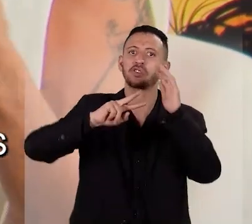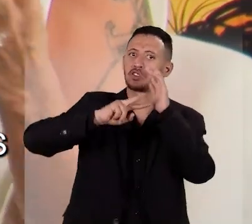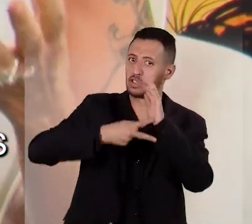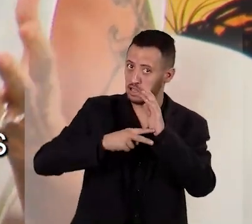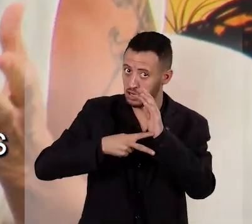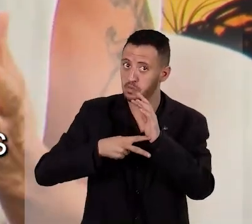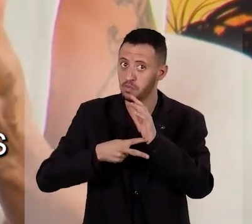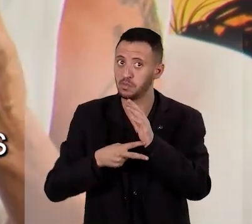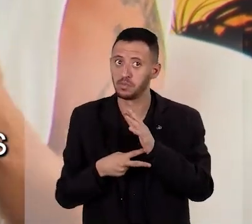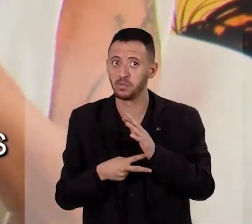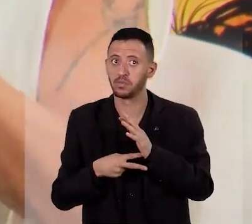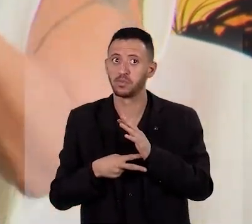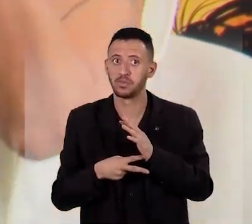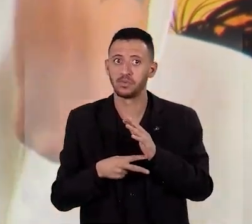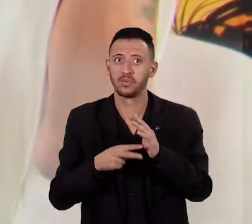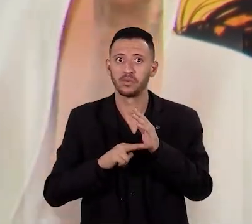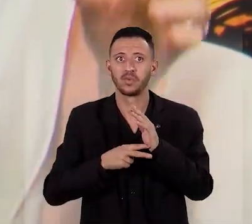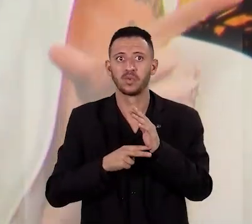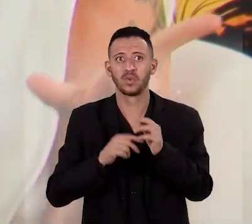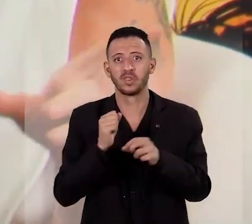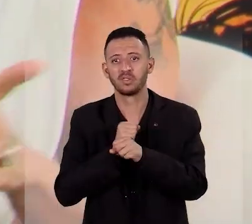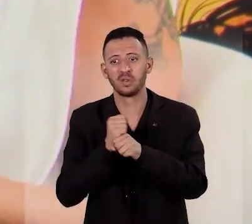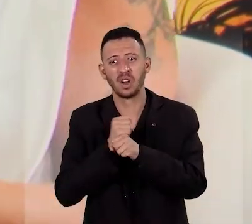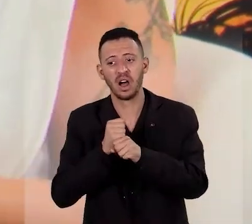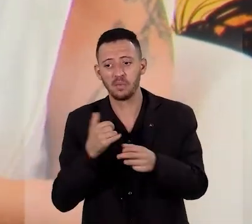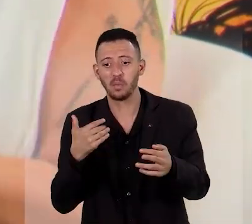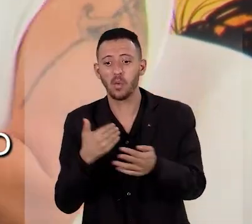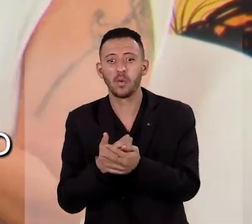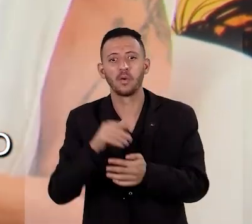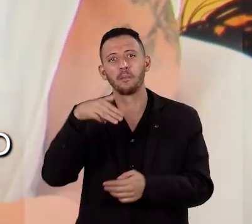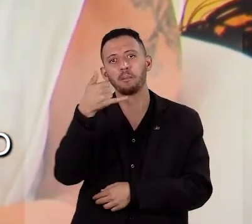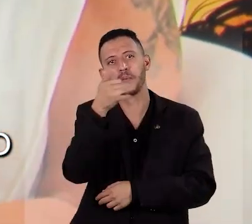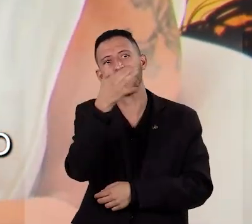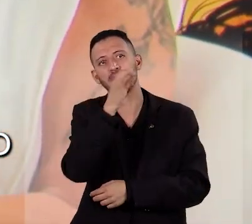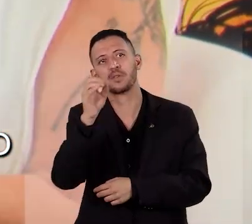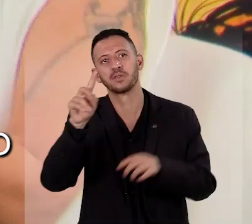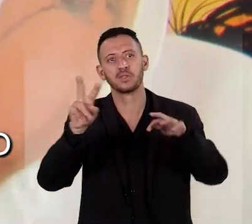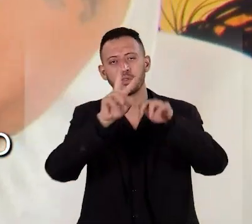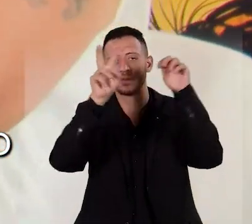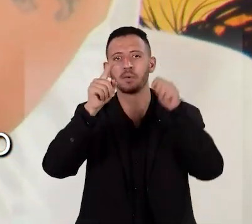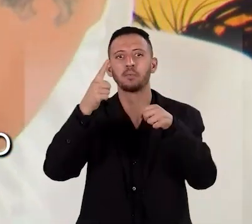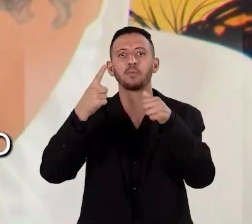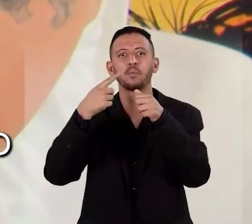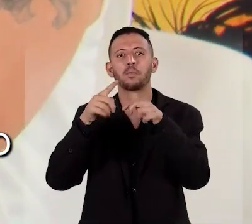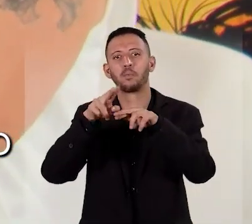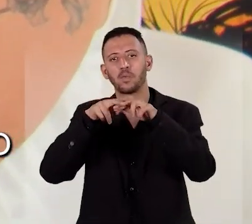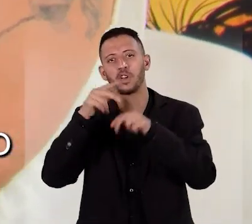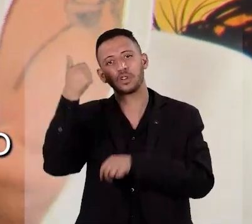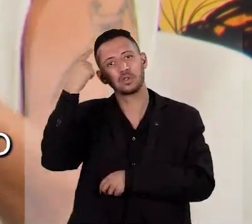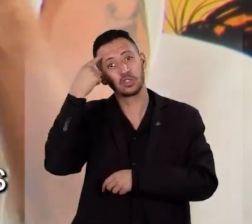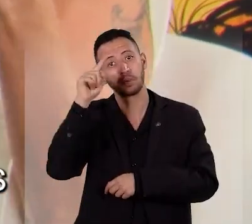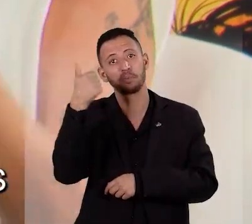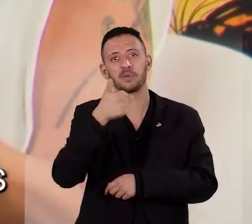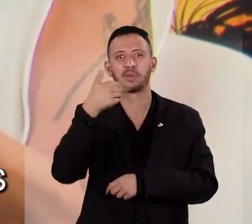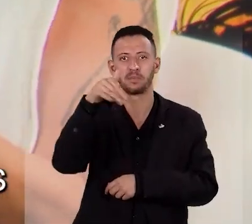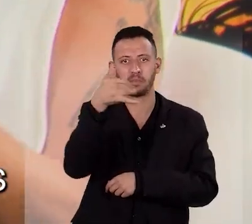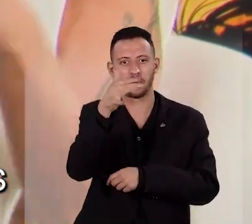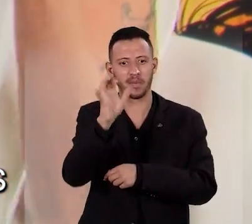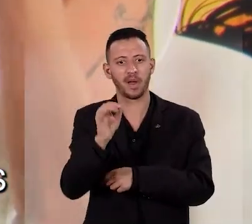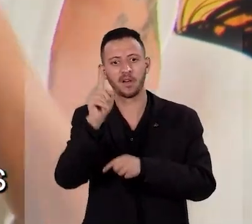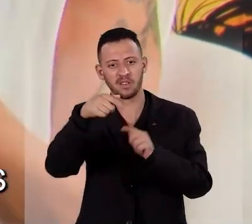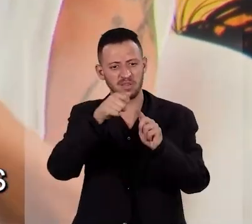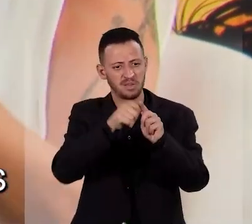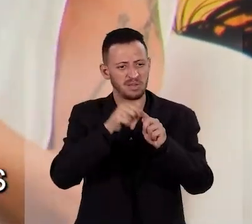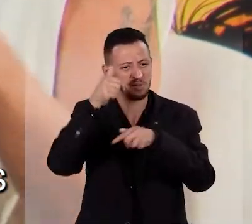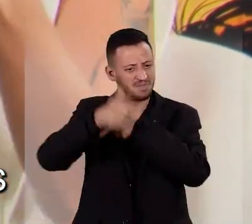questões sindicais, assim, em sentido amplo, a gente escolheu o mês de maio por conta do dia 1º de maio, e aí esse mês a